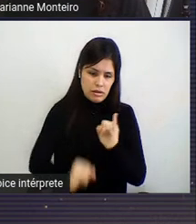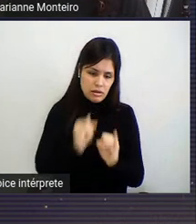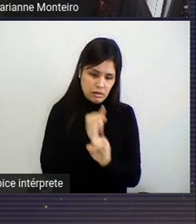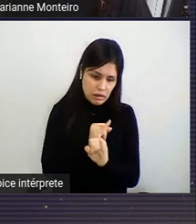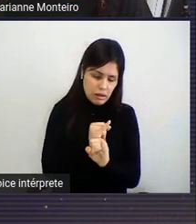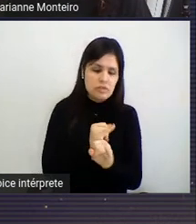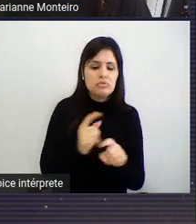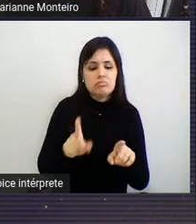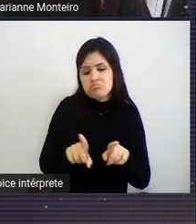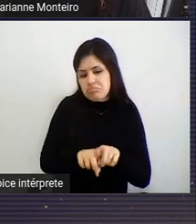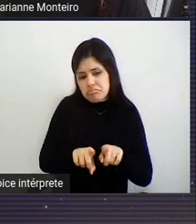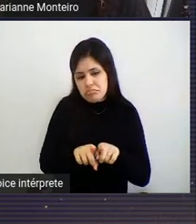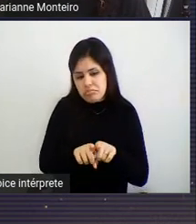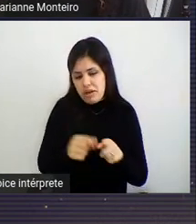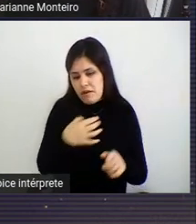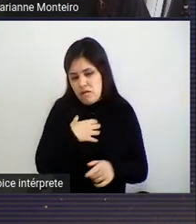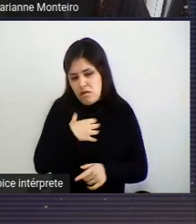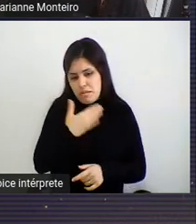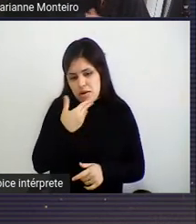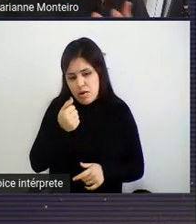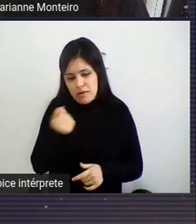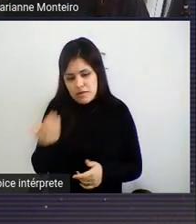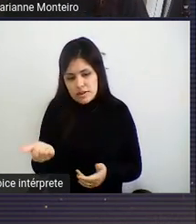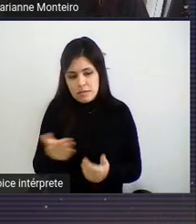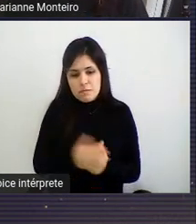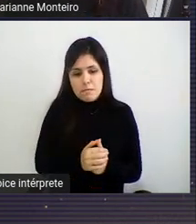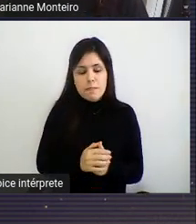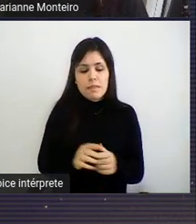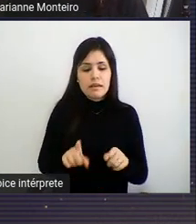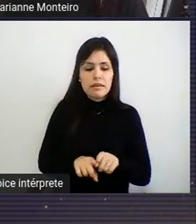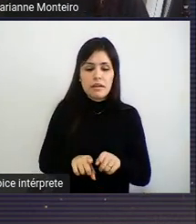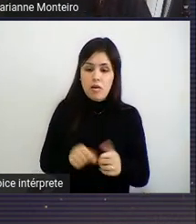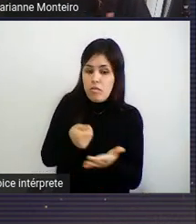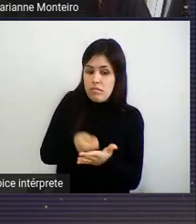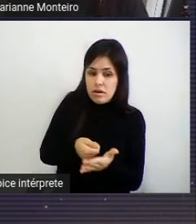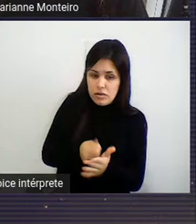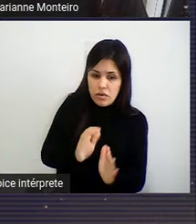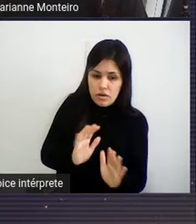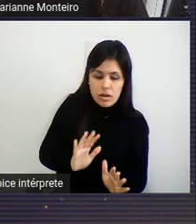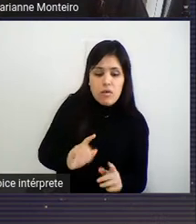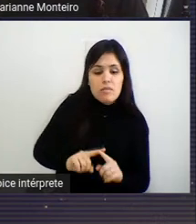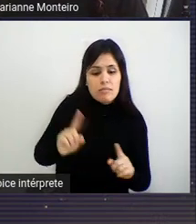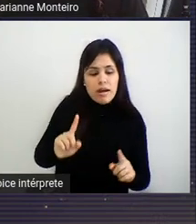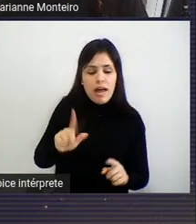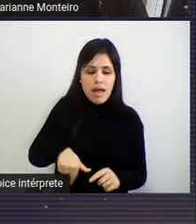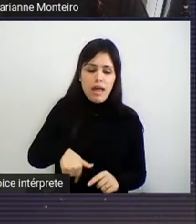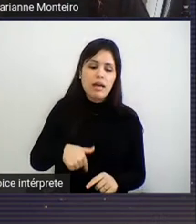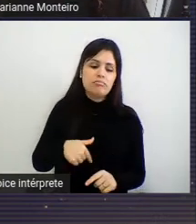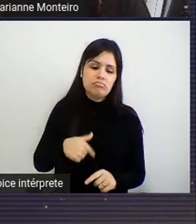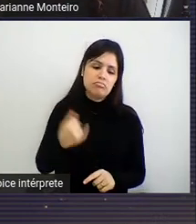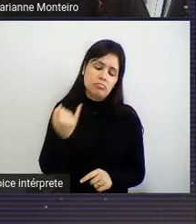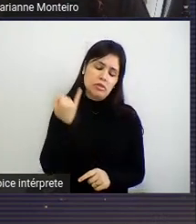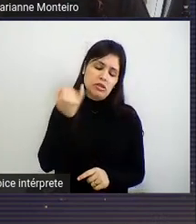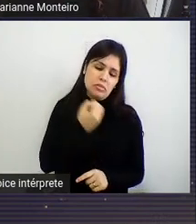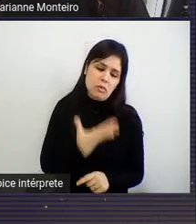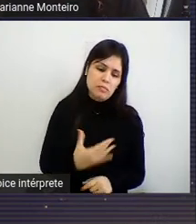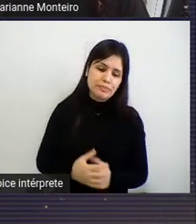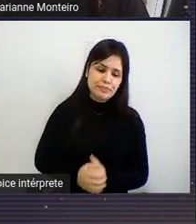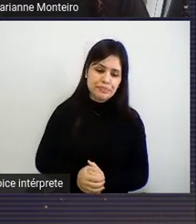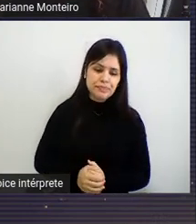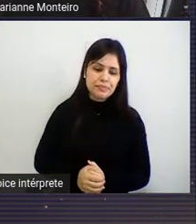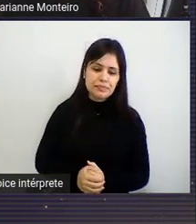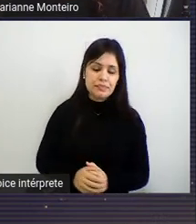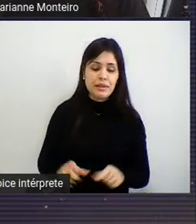mais confortável. Não acho que seja obrigatório, mas é uma boa prática, se possível. E